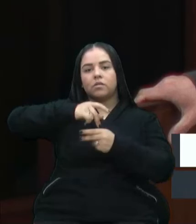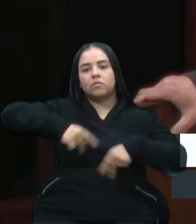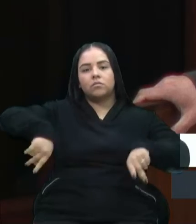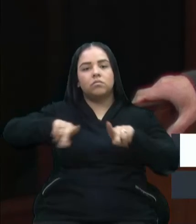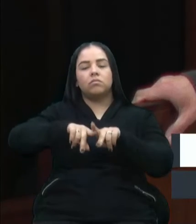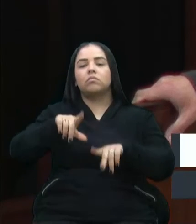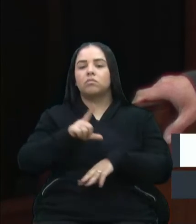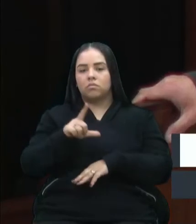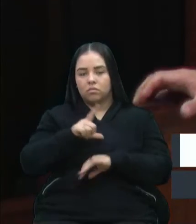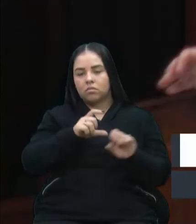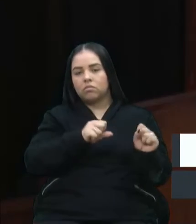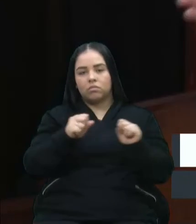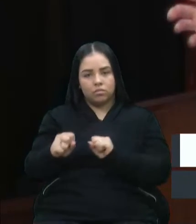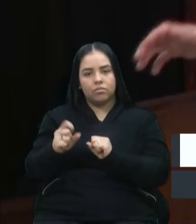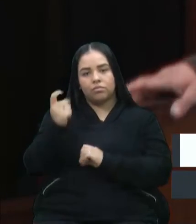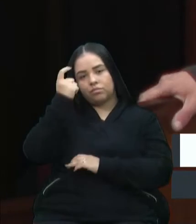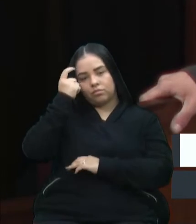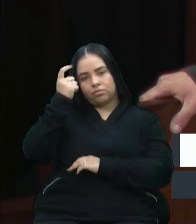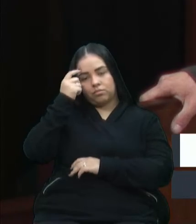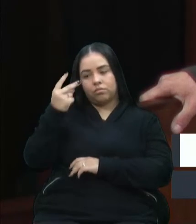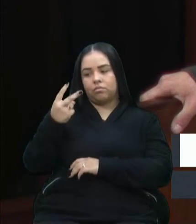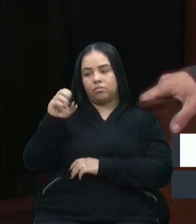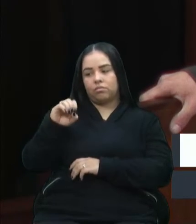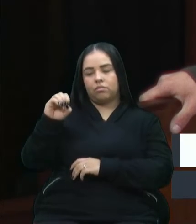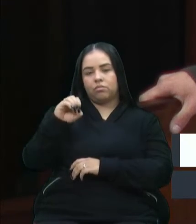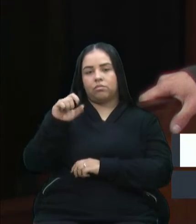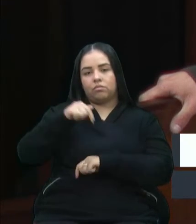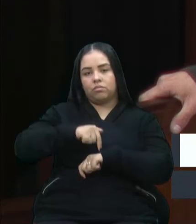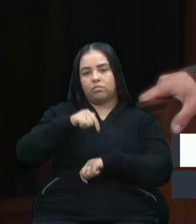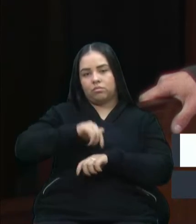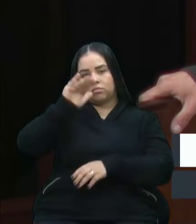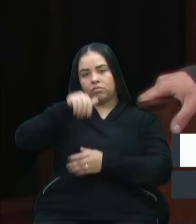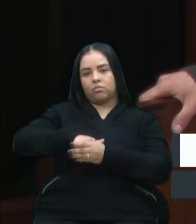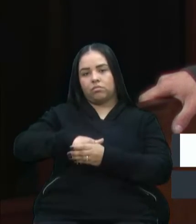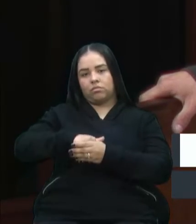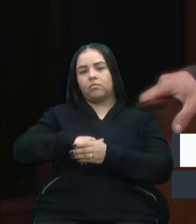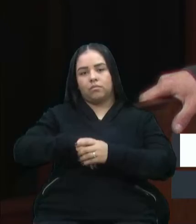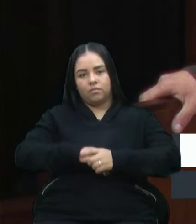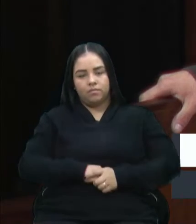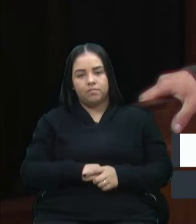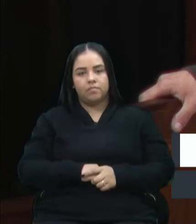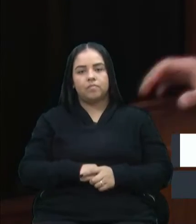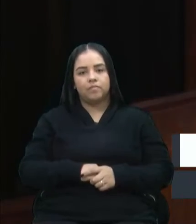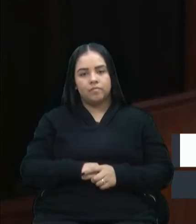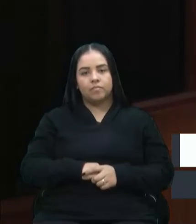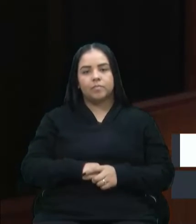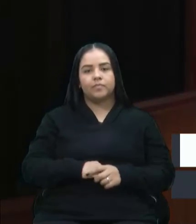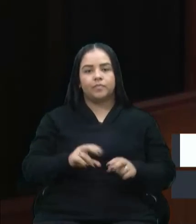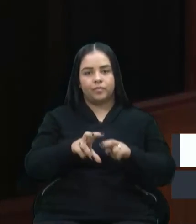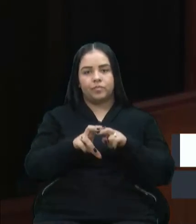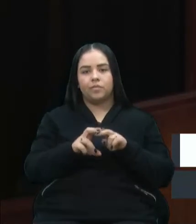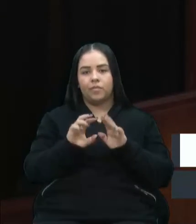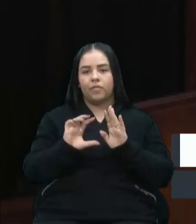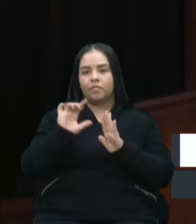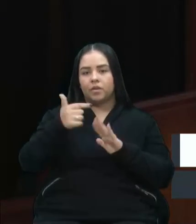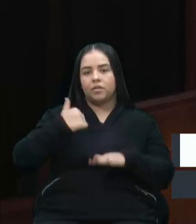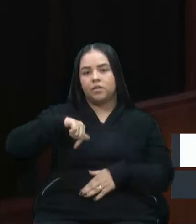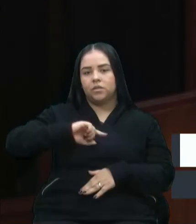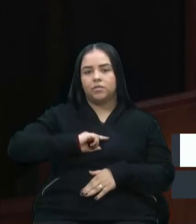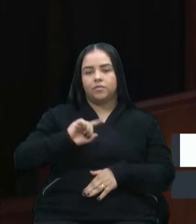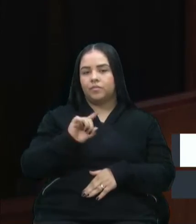de reflexão em 12 de outubro, na hora de depositar seus votos nas urnas, para que depois não viemos a